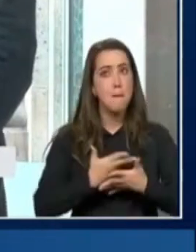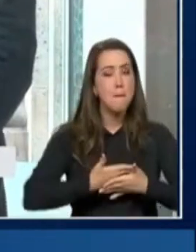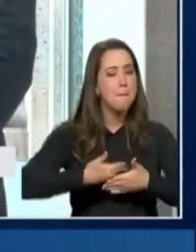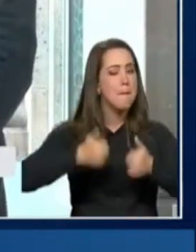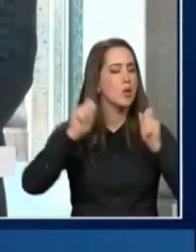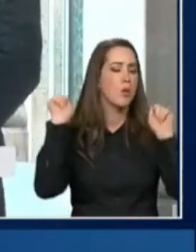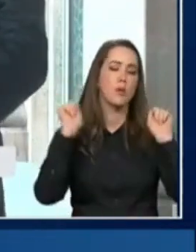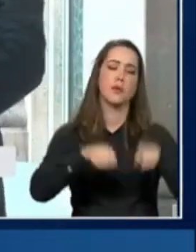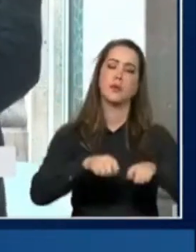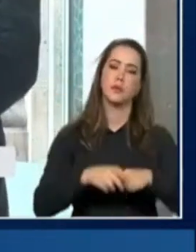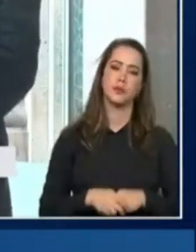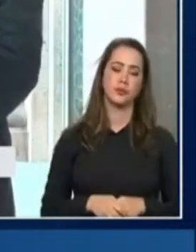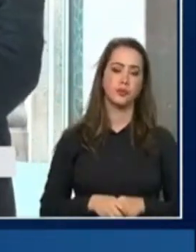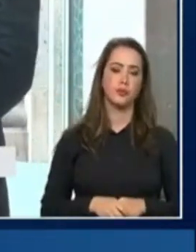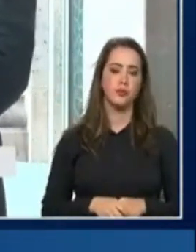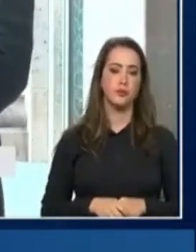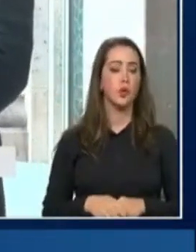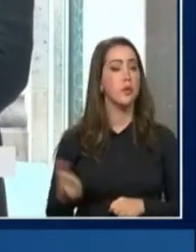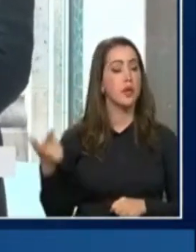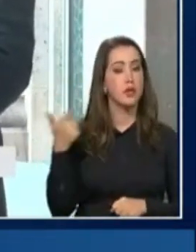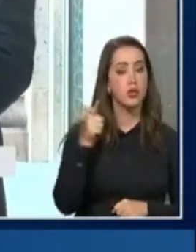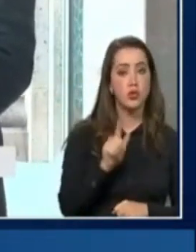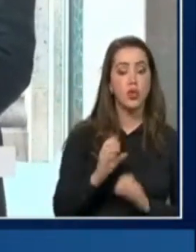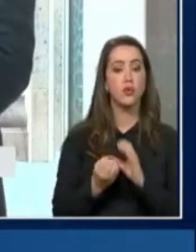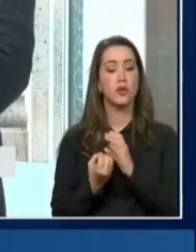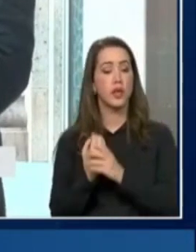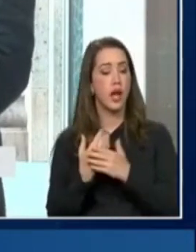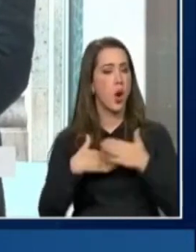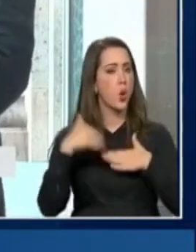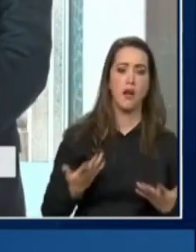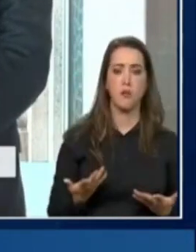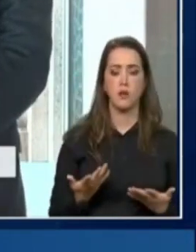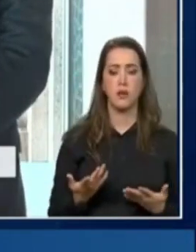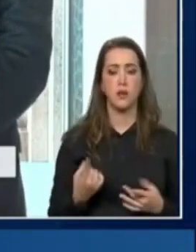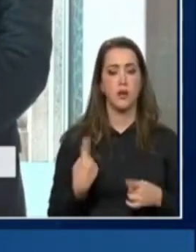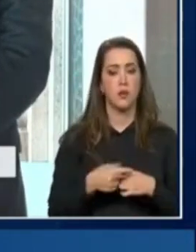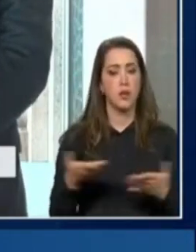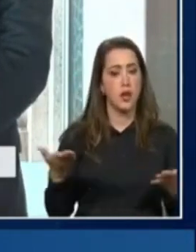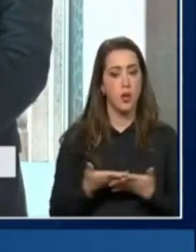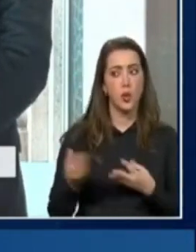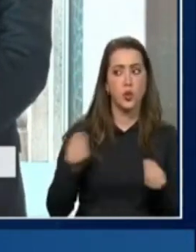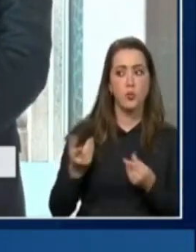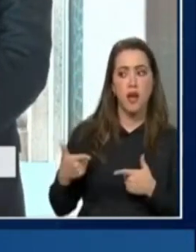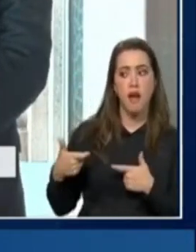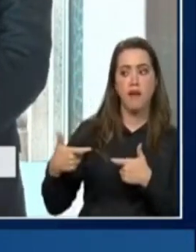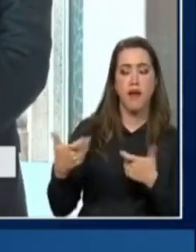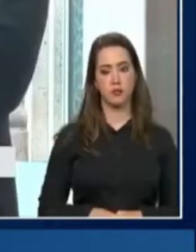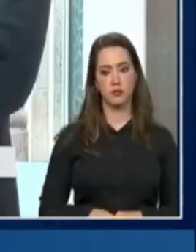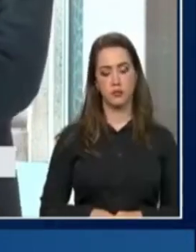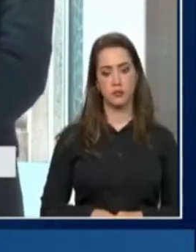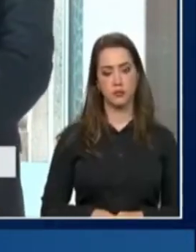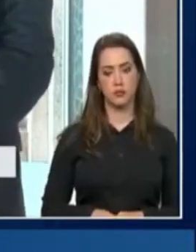von der Leyen, que é a presidente da Comissão Europeia, teve na China também, mais ou menos ao mesmo tempo, e adotou uma postura muito mais crítica